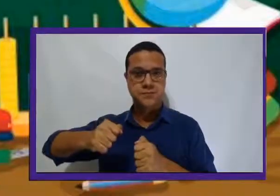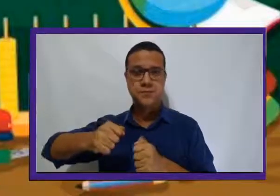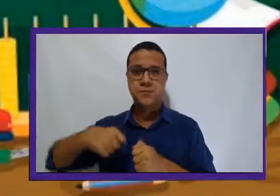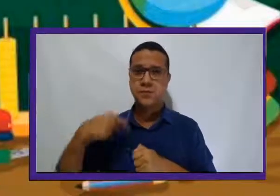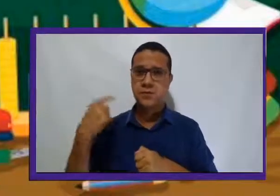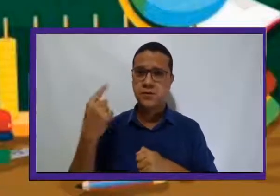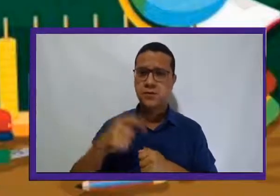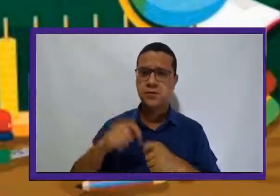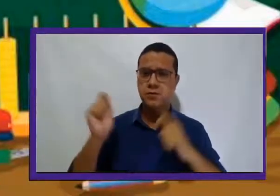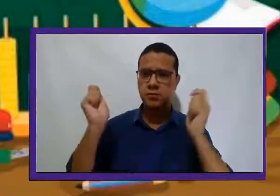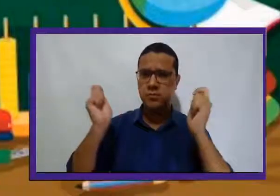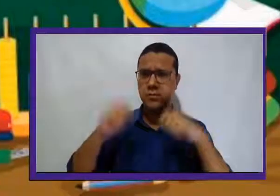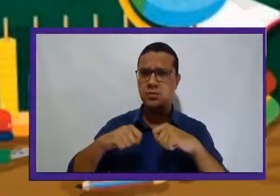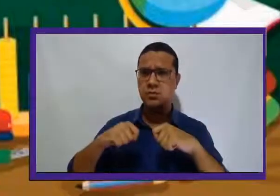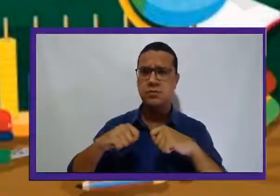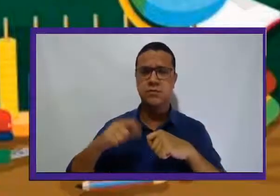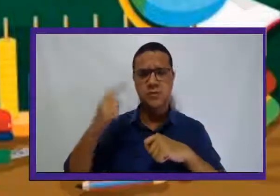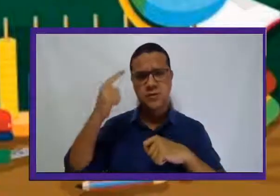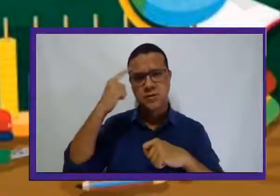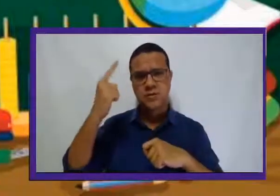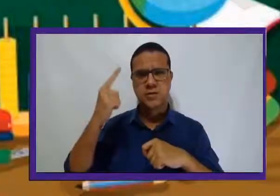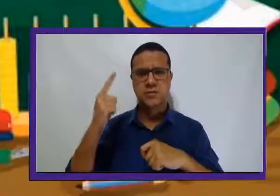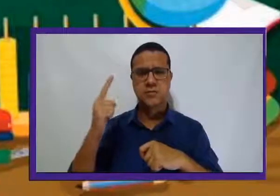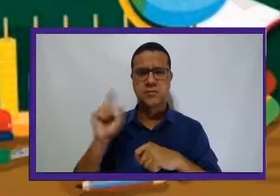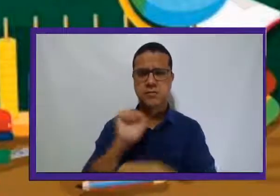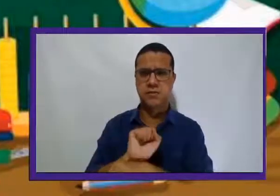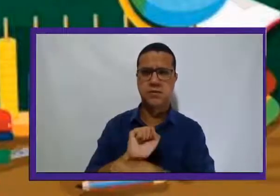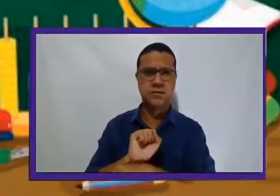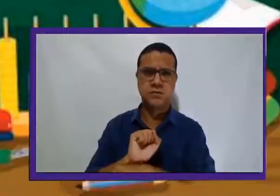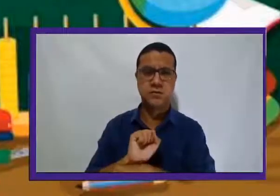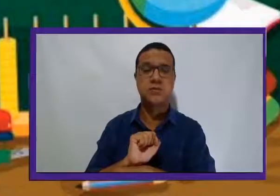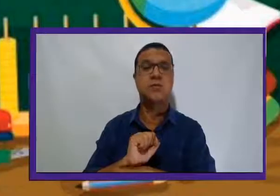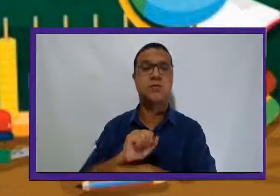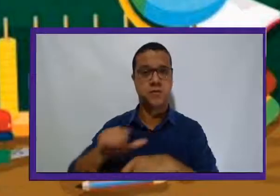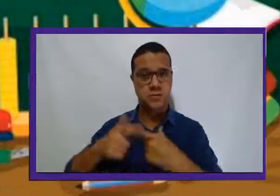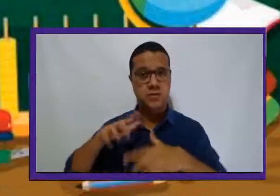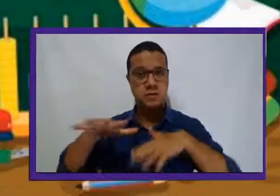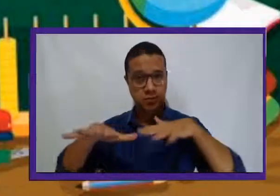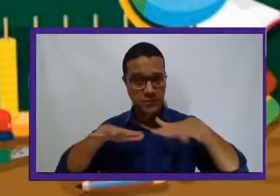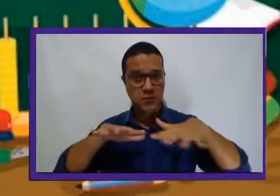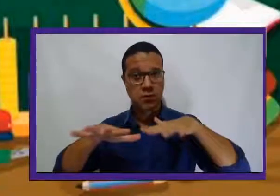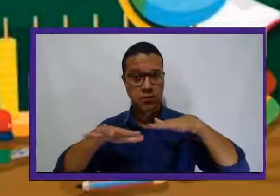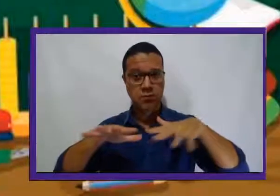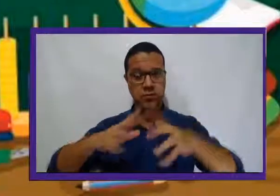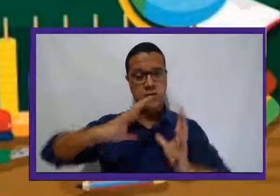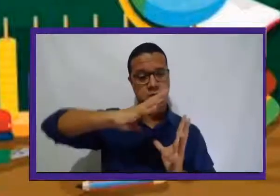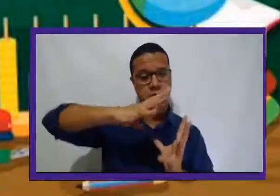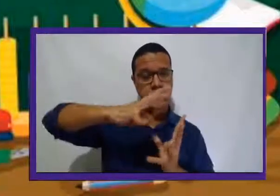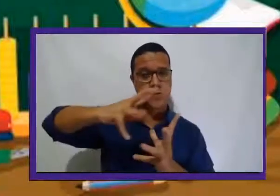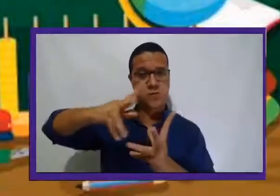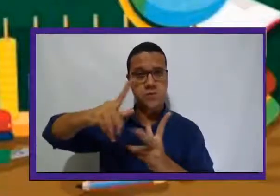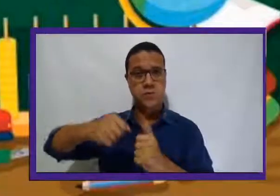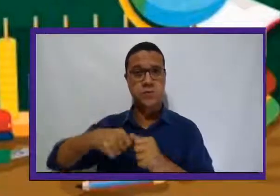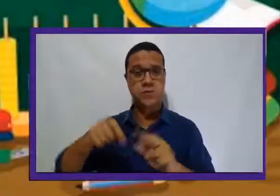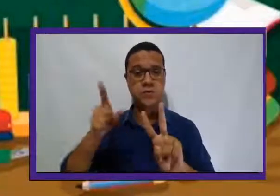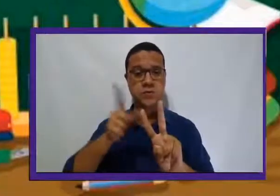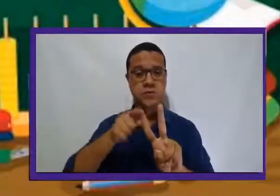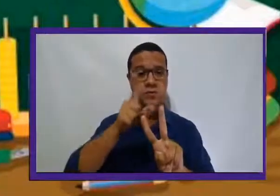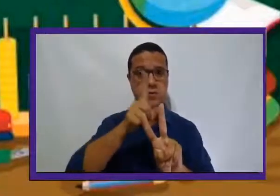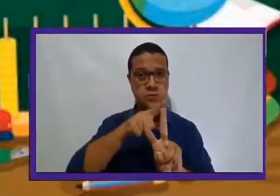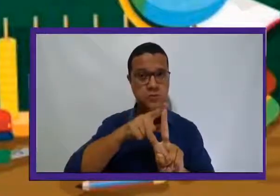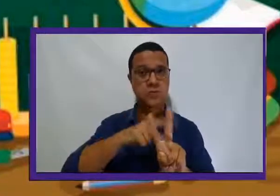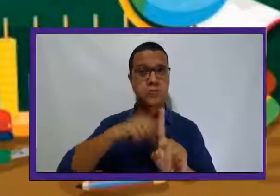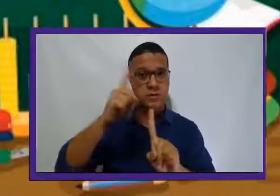mais que a gente ache que não Parece que estamos aqui parados Mas ele está se movimentando E o planeta Terra Ele faz